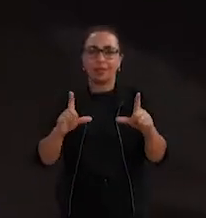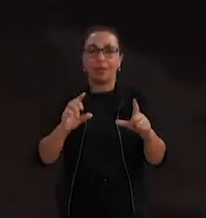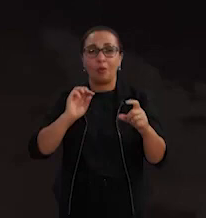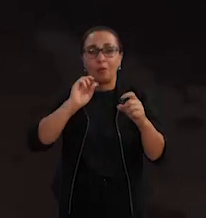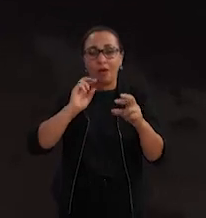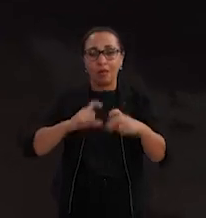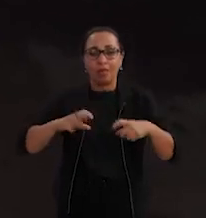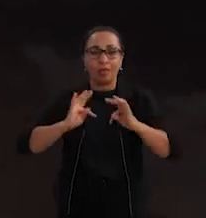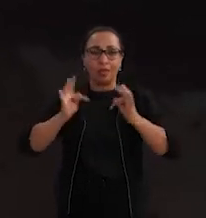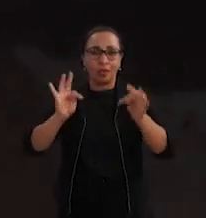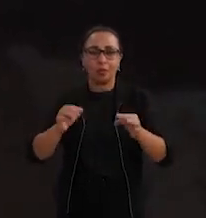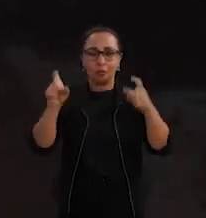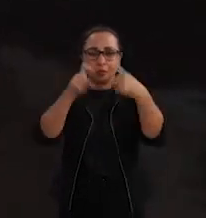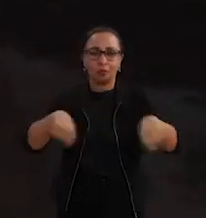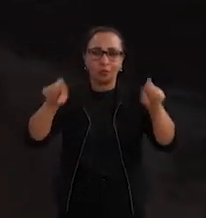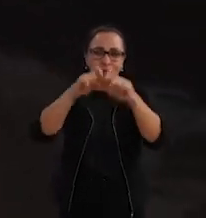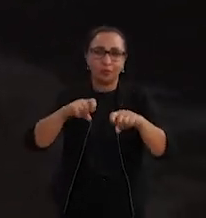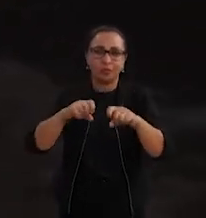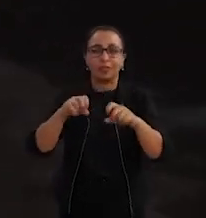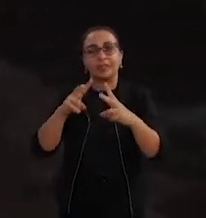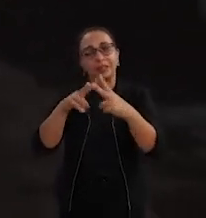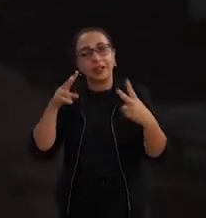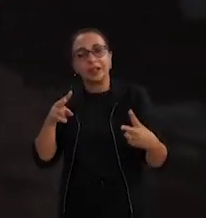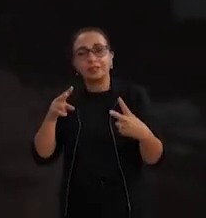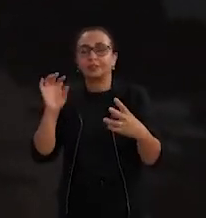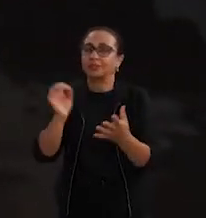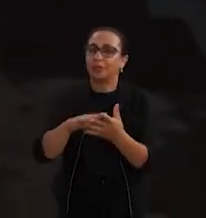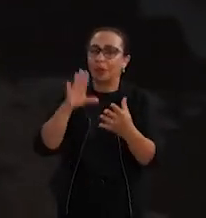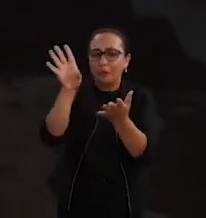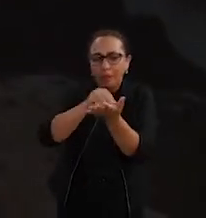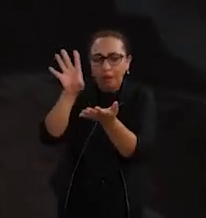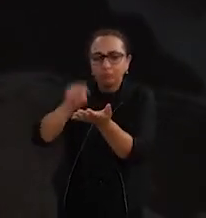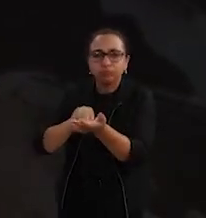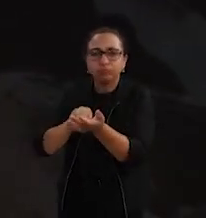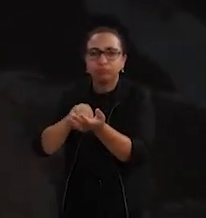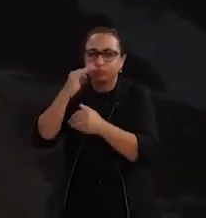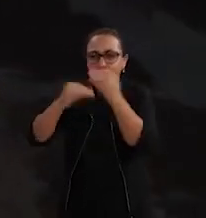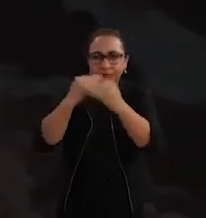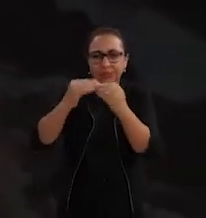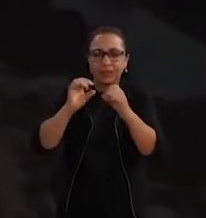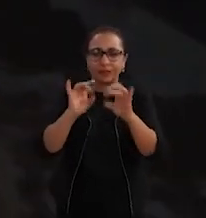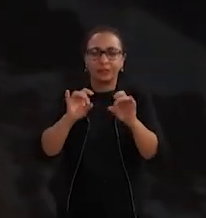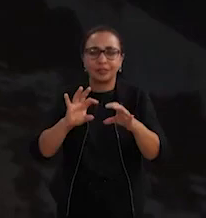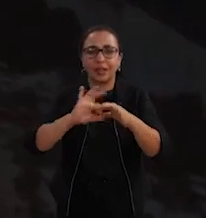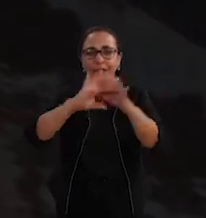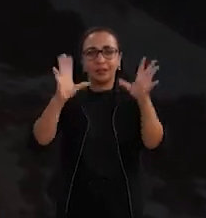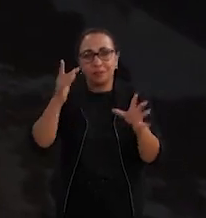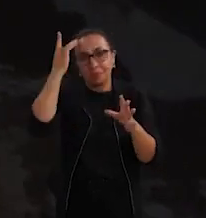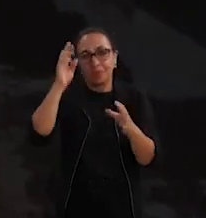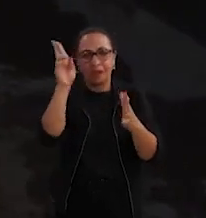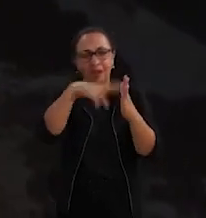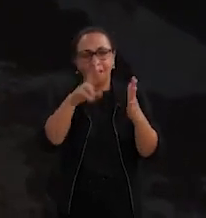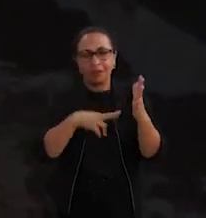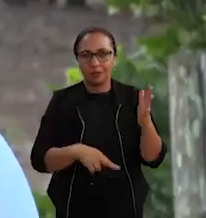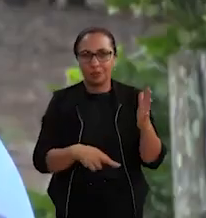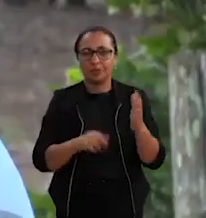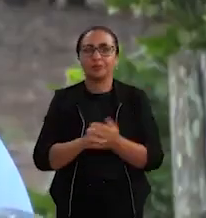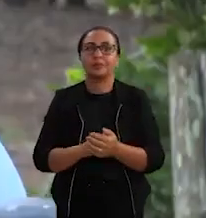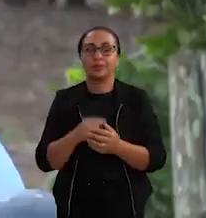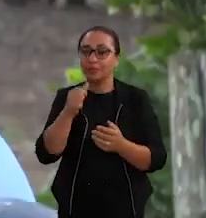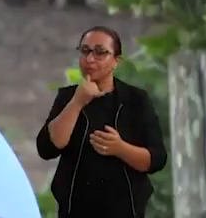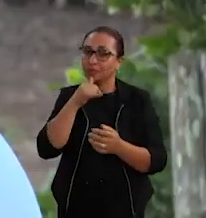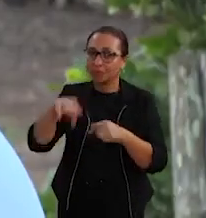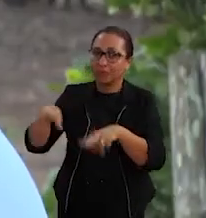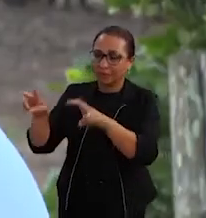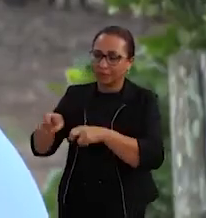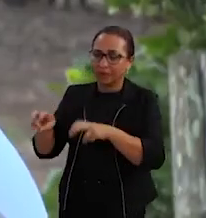Essa plataforma online é responsável por armazenar e processar esses dados e tornar eles disponíveis para relatórios, né? Por exemplo,